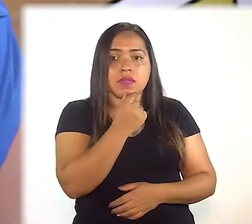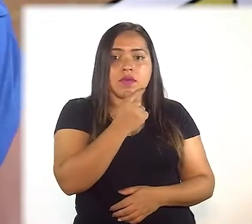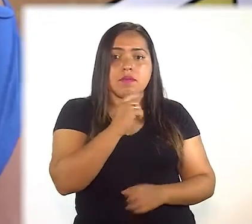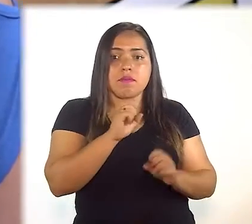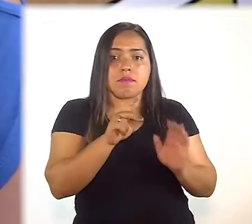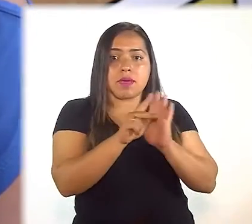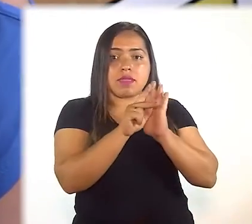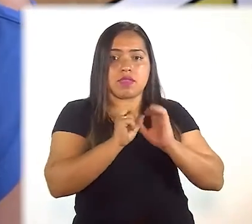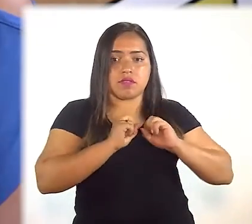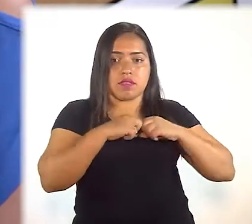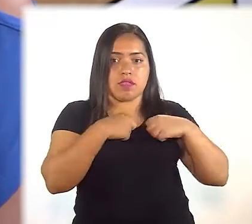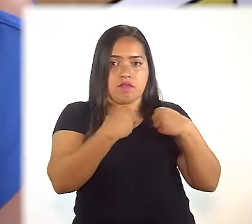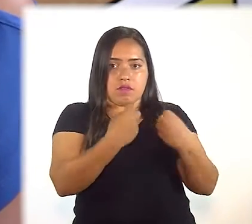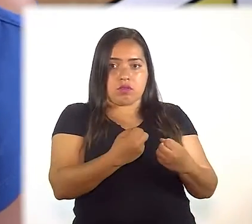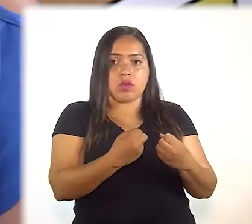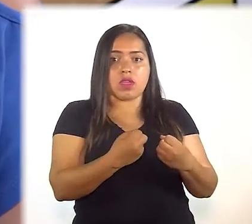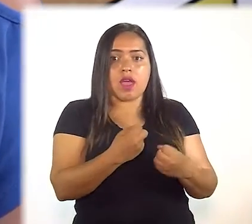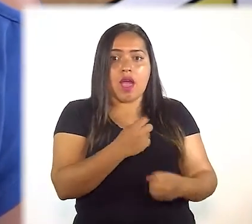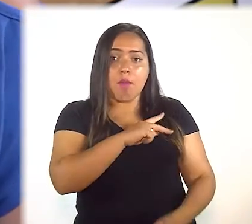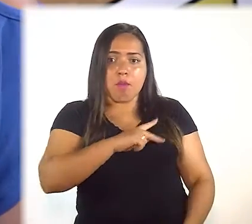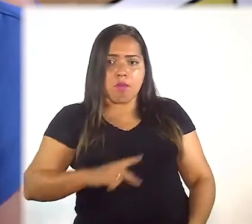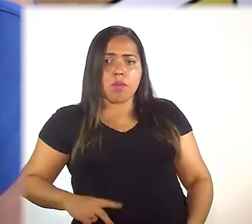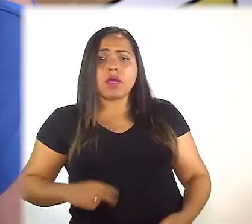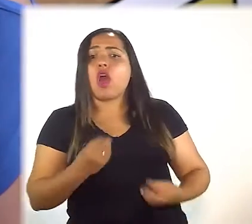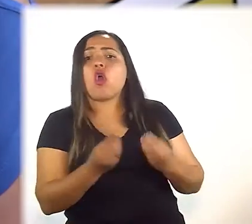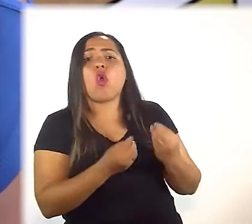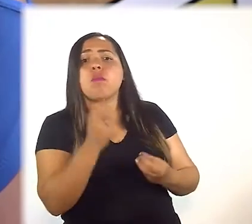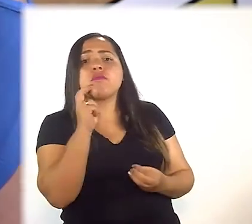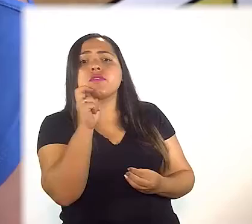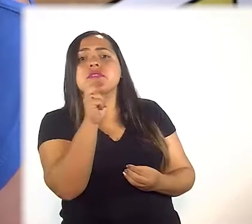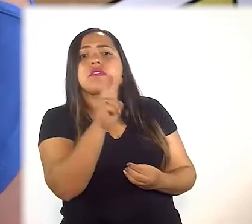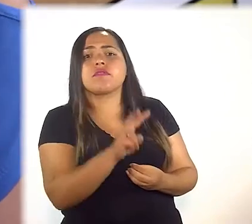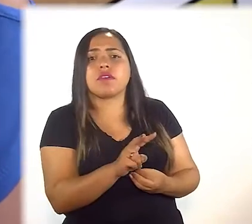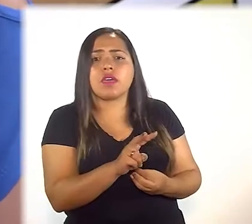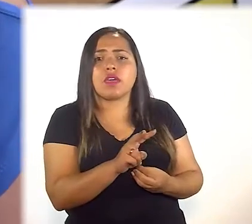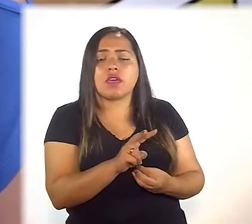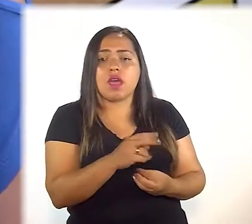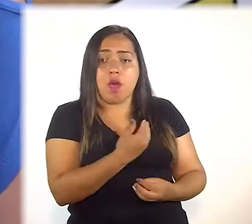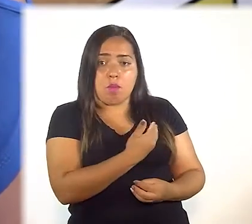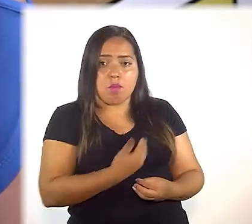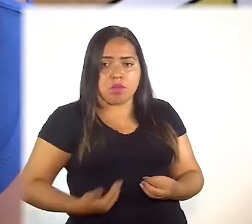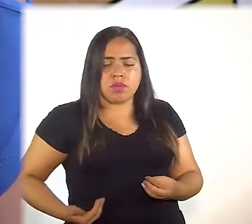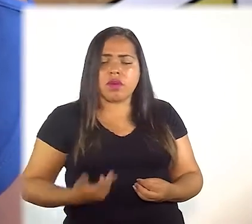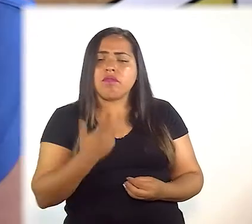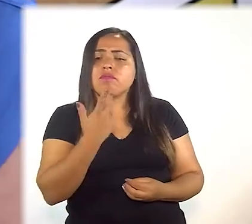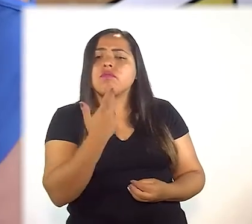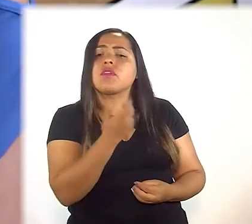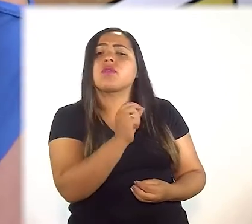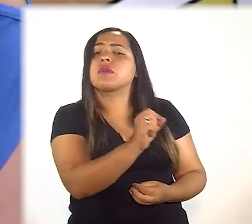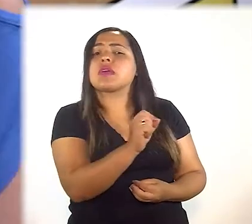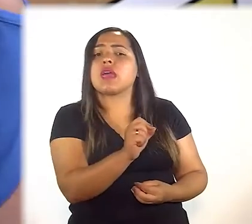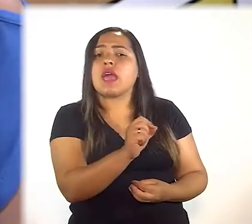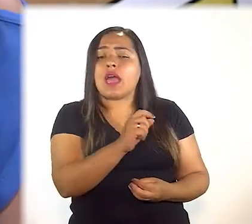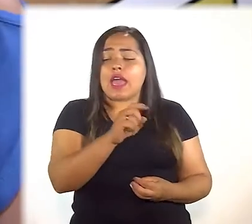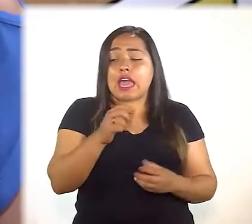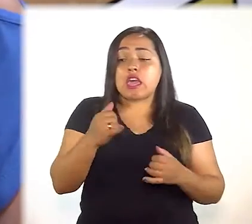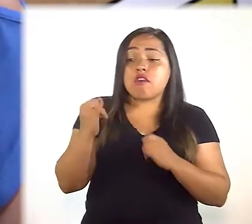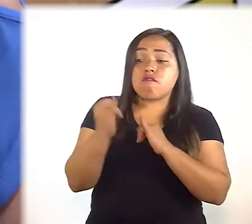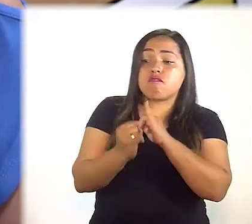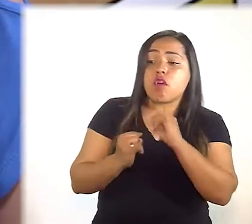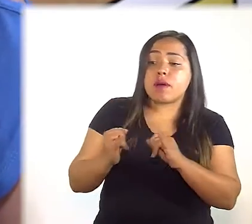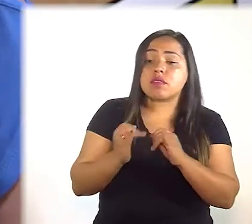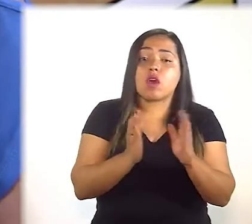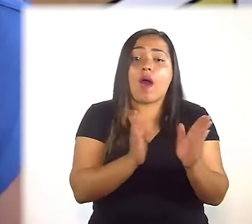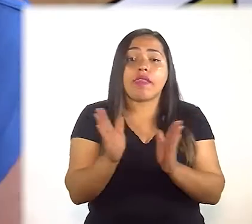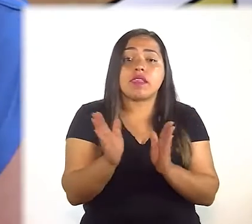Pública, Valmeri, como que o senhor vê a questão da acessibilidade ou até